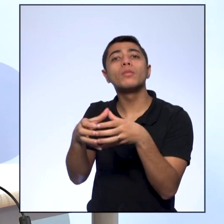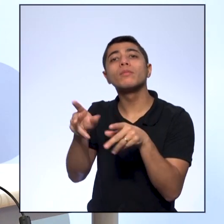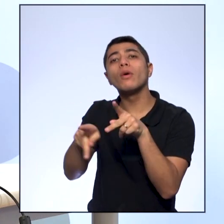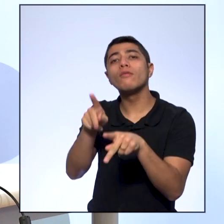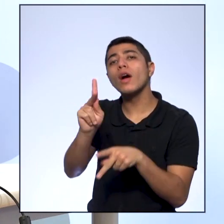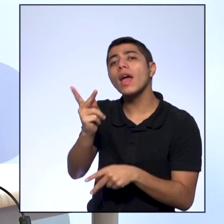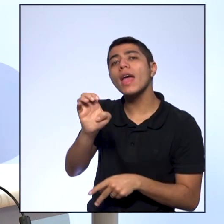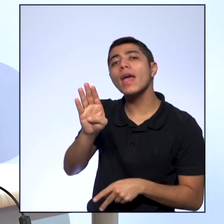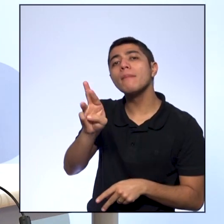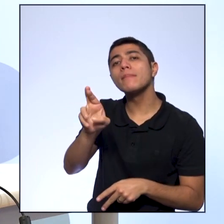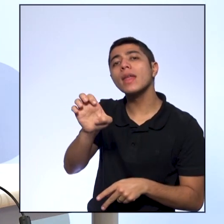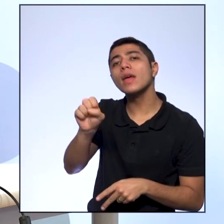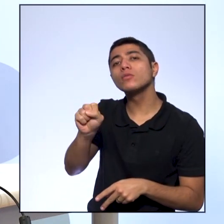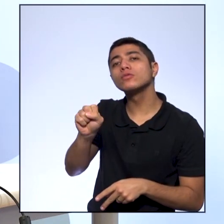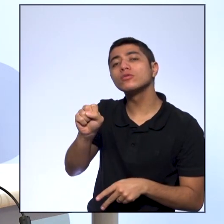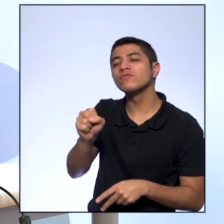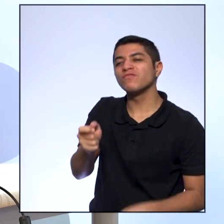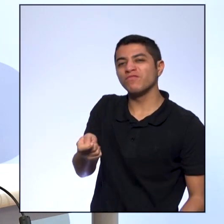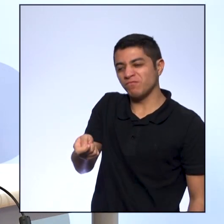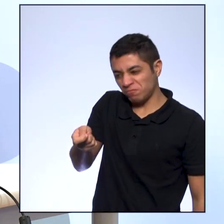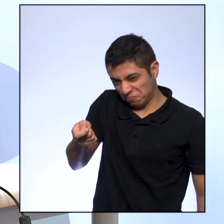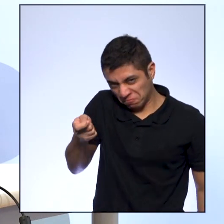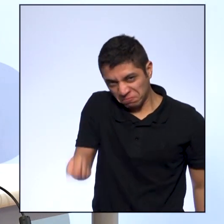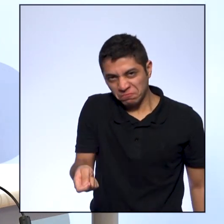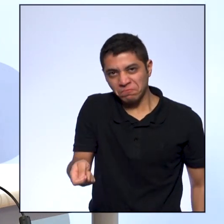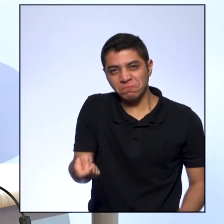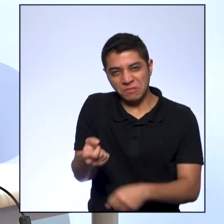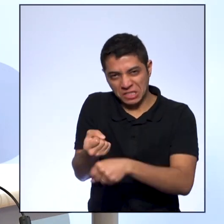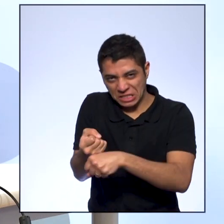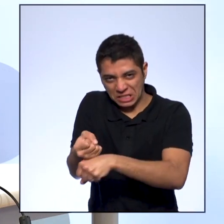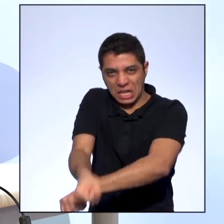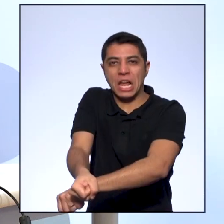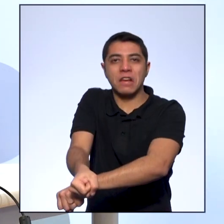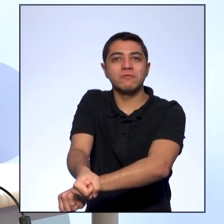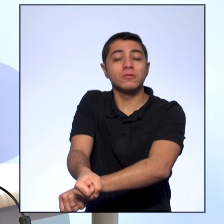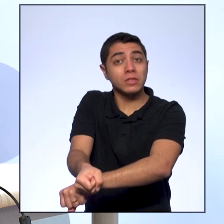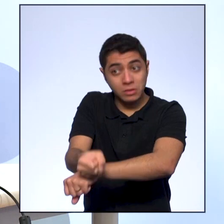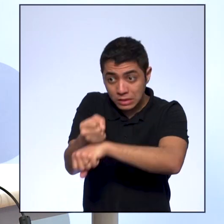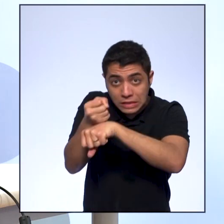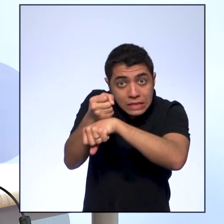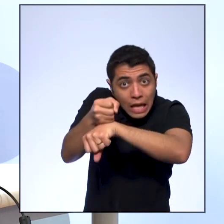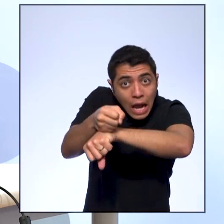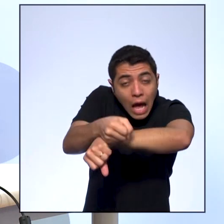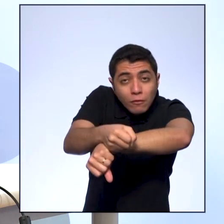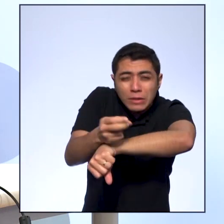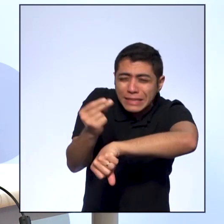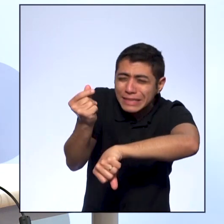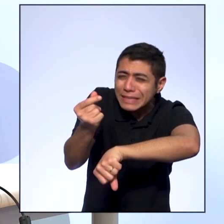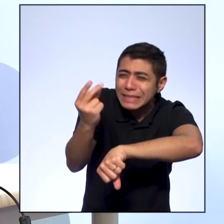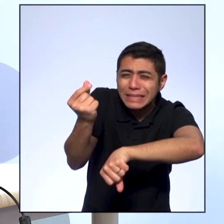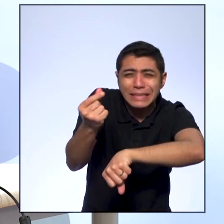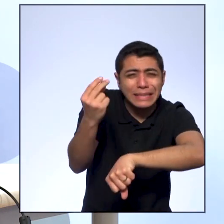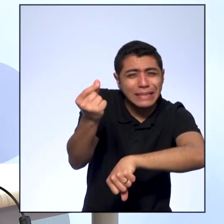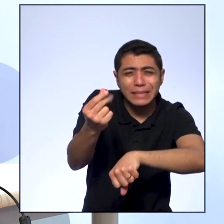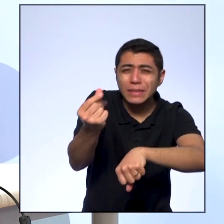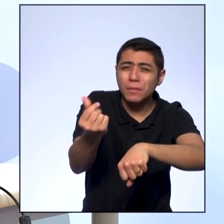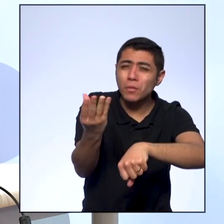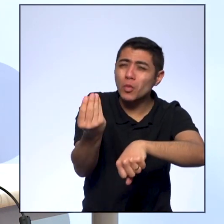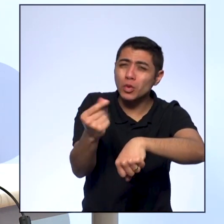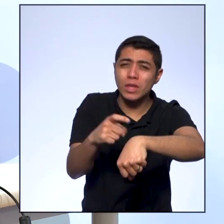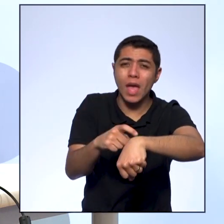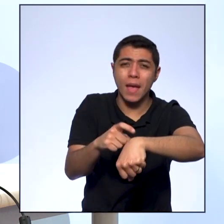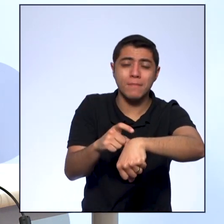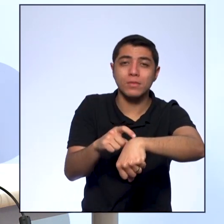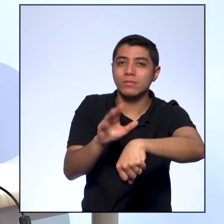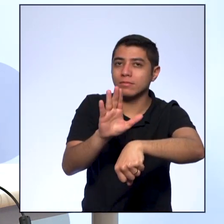E aí a escravidão dos hebreus no Egito durou bastante tempo aí, mas, né, sem dar spoiler para a próxima aula, que a gente vai ver isso com mais cuidado